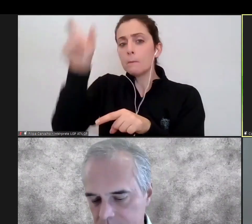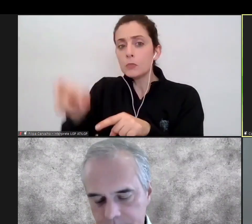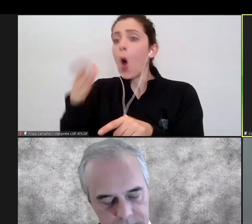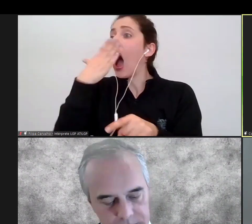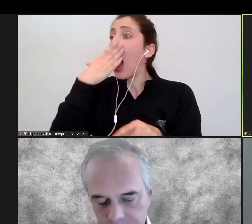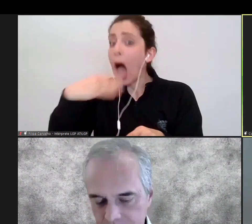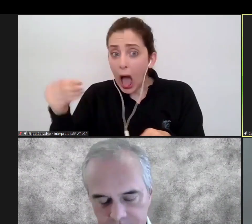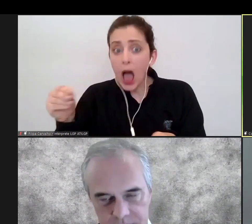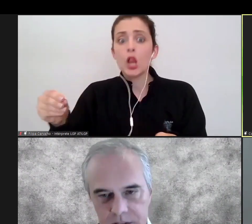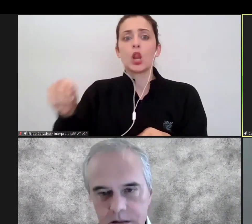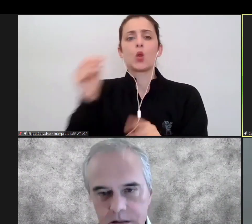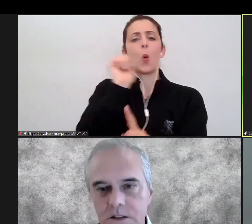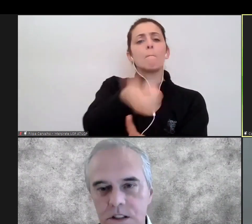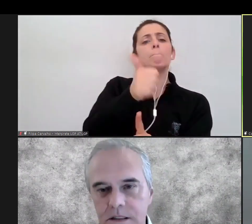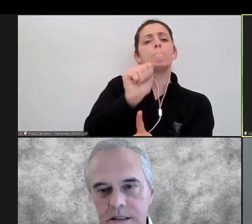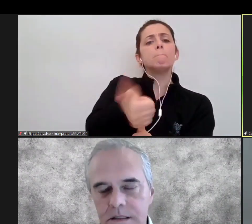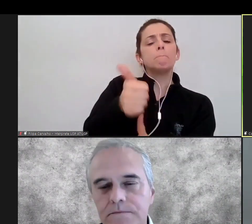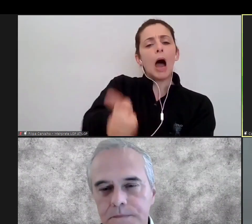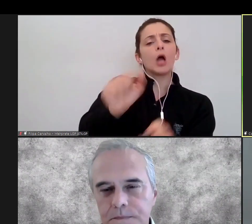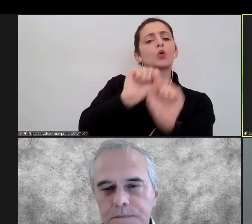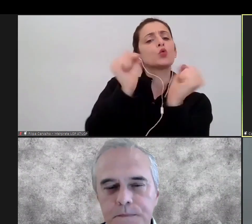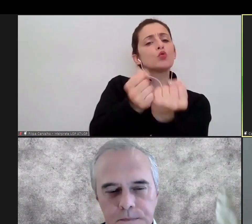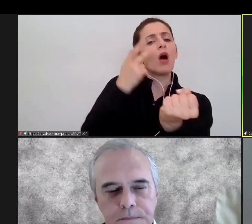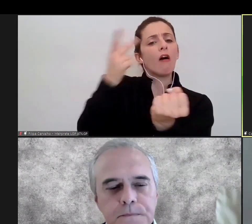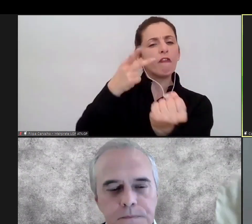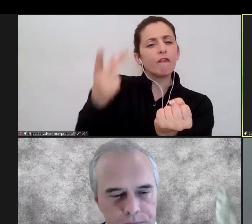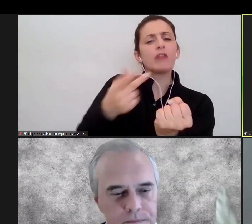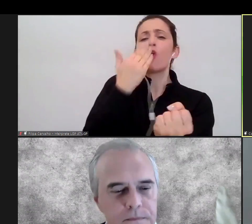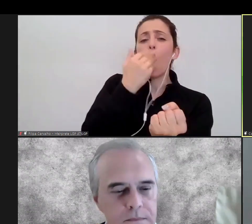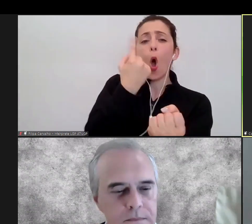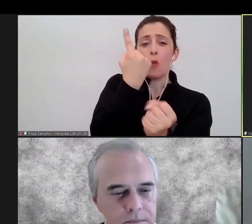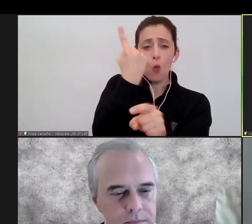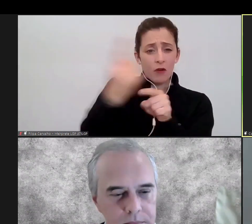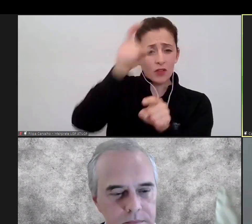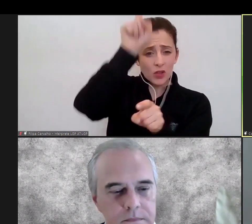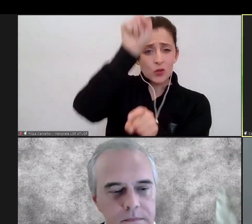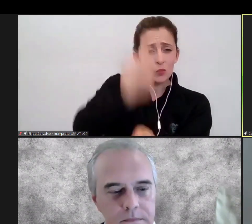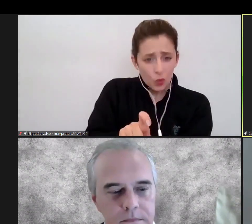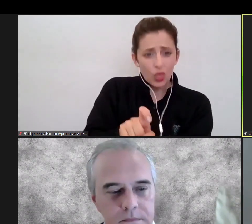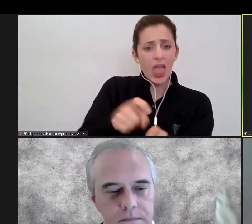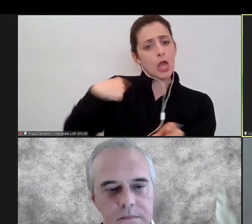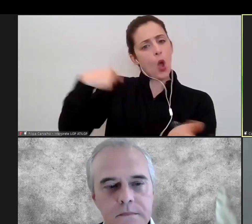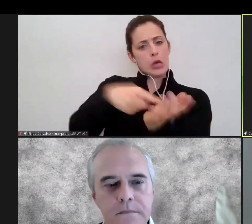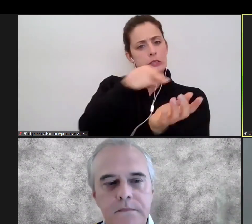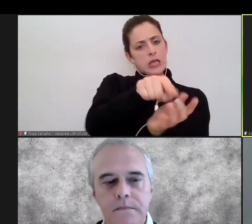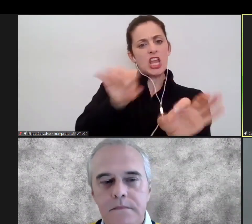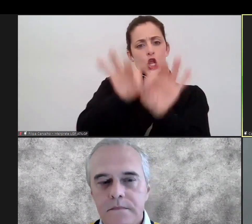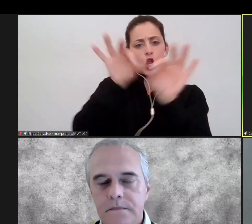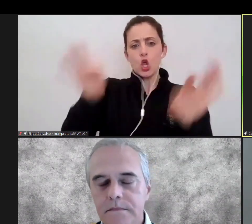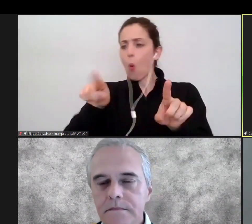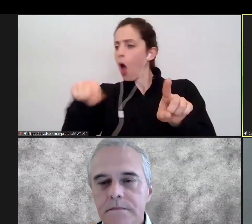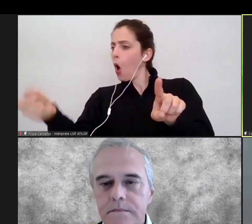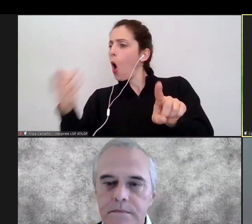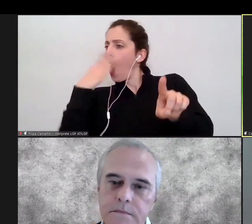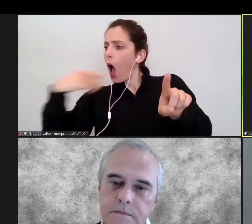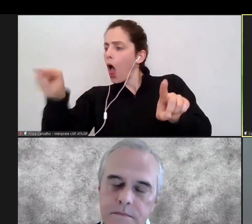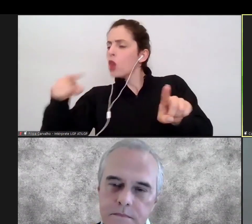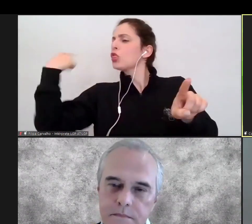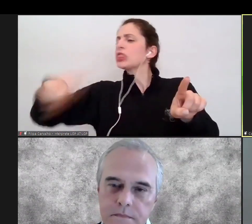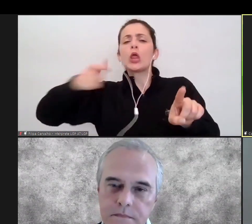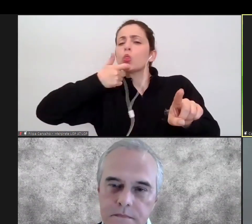exigir o mesmo deste aluno daquilo que exijo ao outro que tem tudo, não é? Quer dizer, então tem de haver aqui algum cuidado quando se toca na